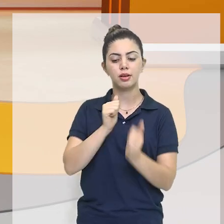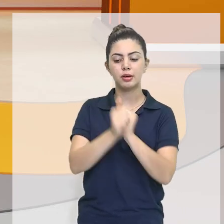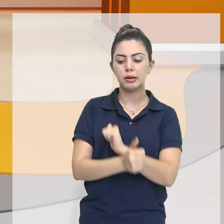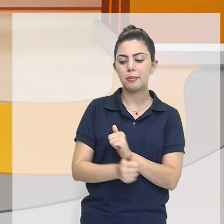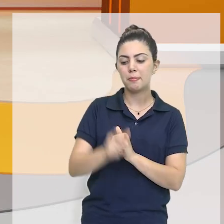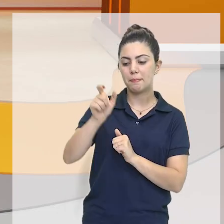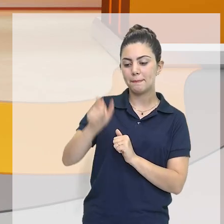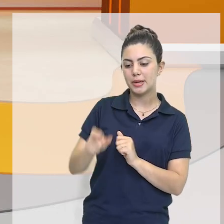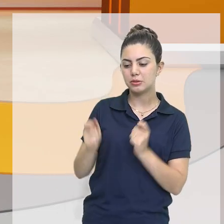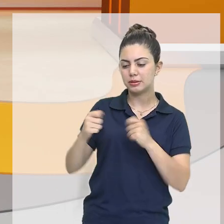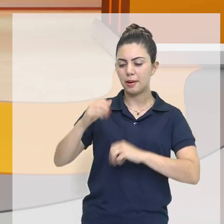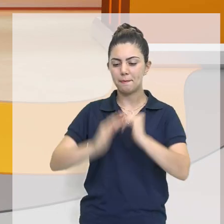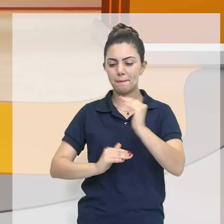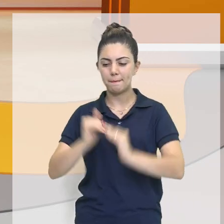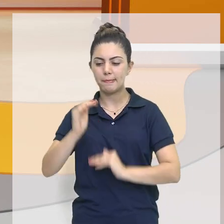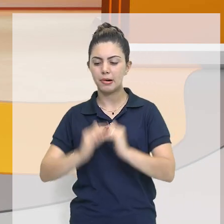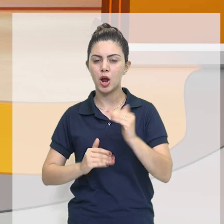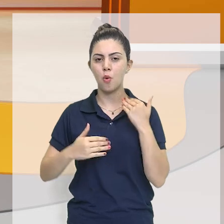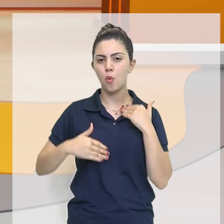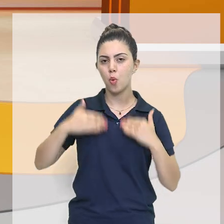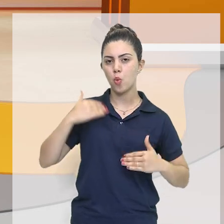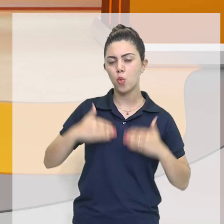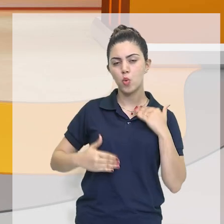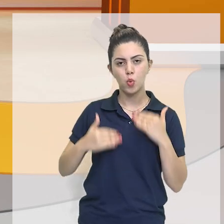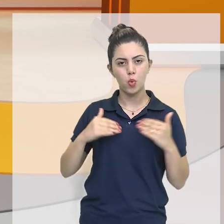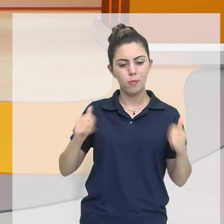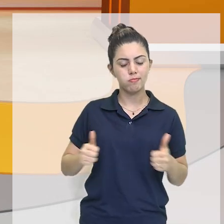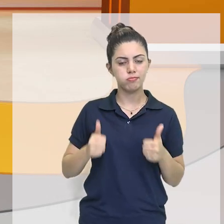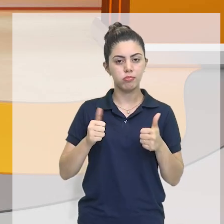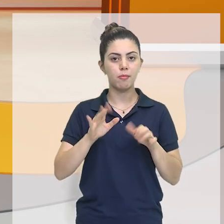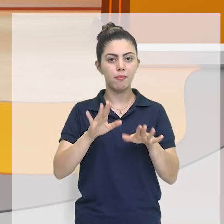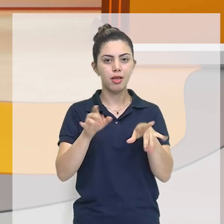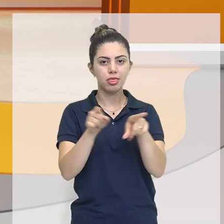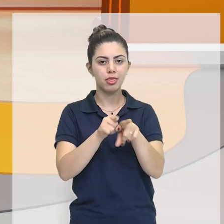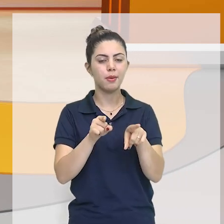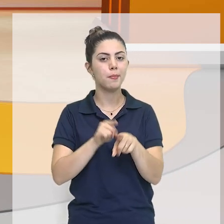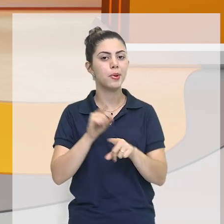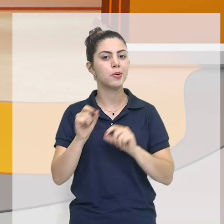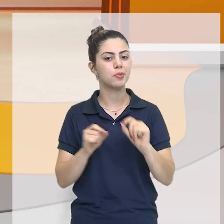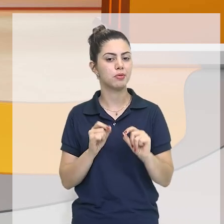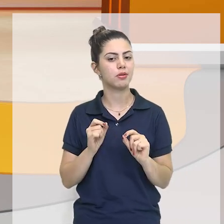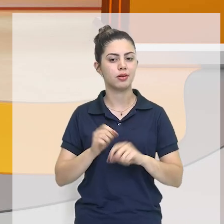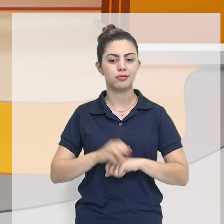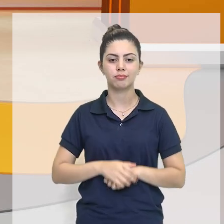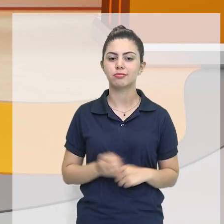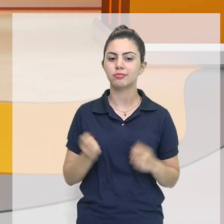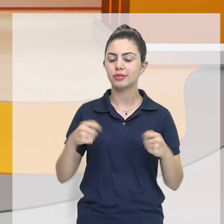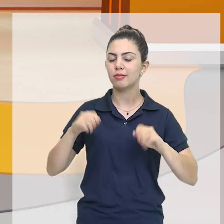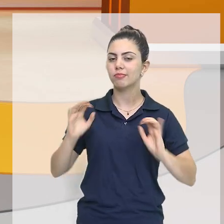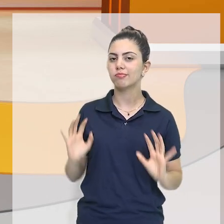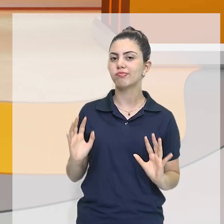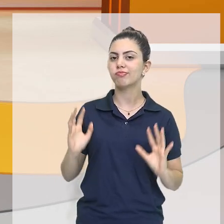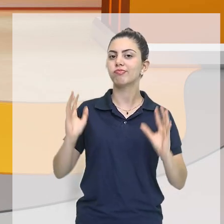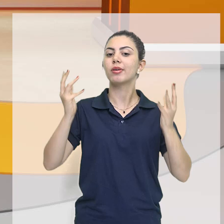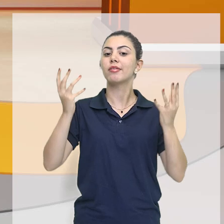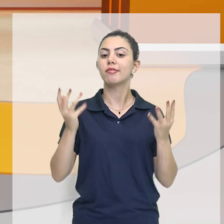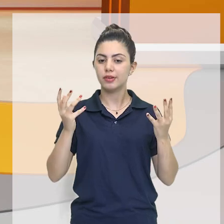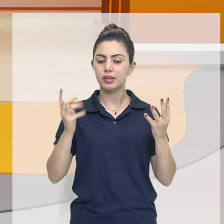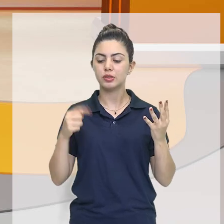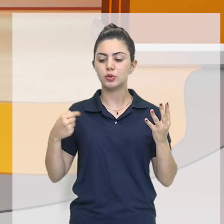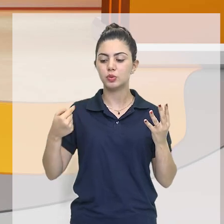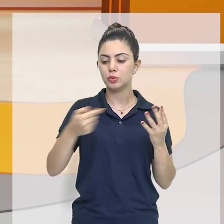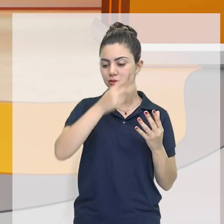né, desafia o corpo humano, mas também é uma grande celebração e